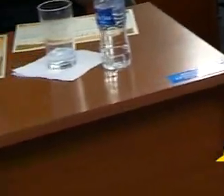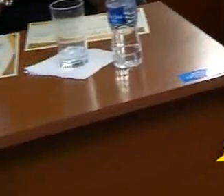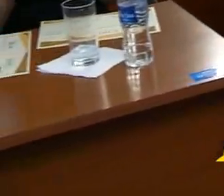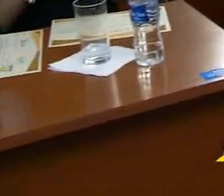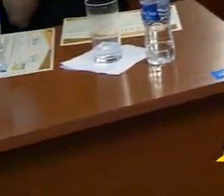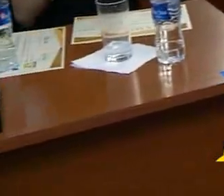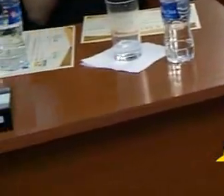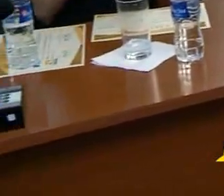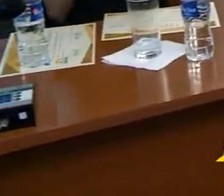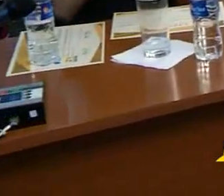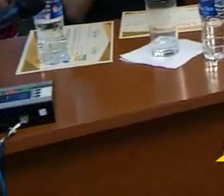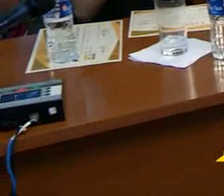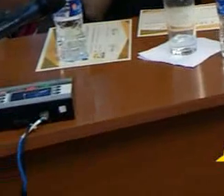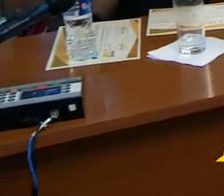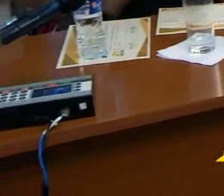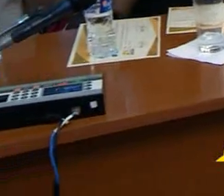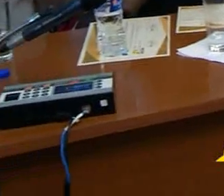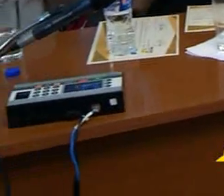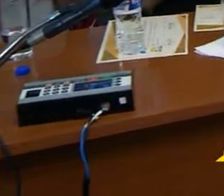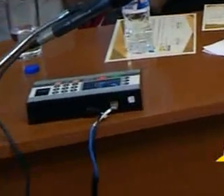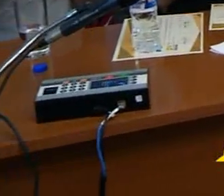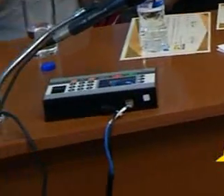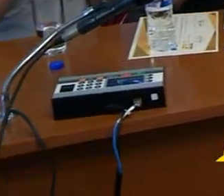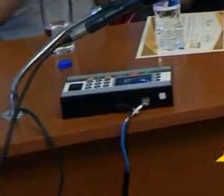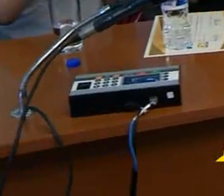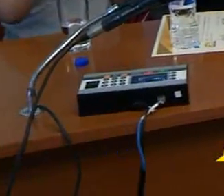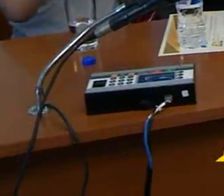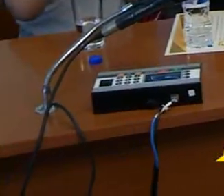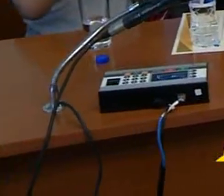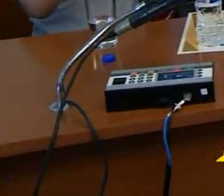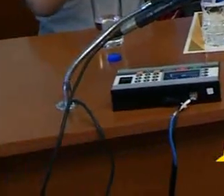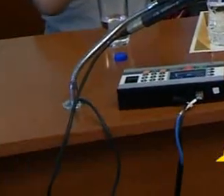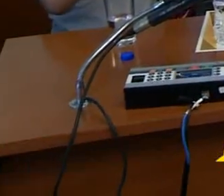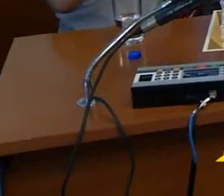Obrigada. A gente vai fazer mais uma música agora.